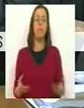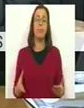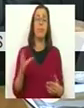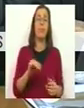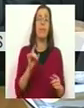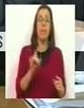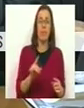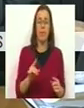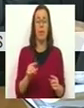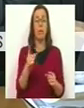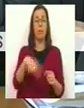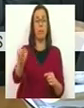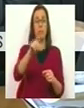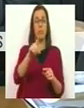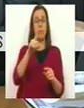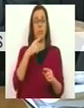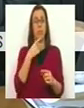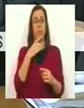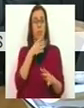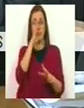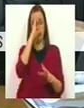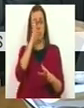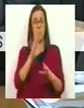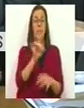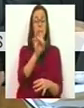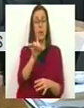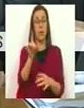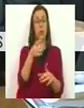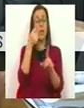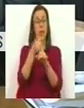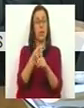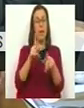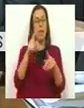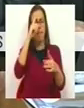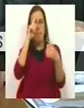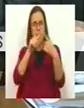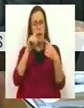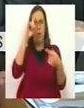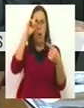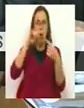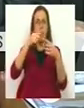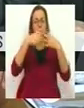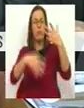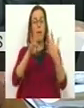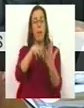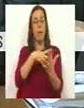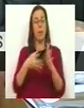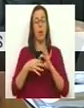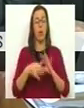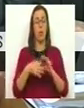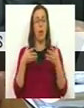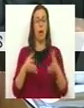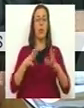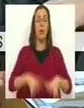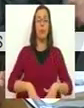Além disto, evidentemente que Vossa Excelência situou-nos relativamente a questões, a desafios, a metas, a objetivos que tem no plano da cooperação, da